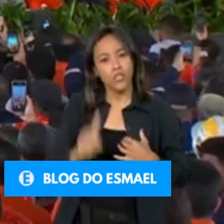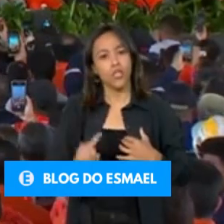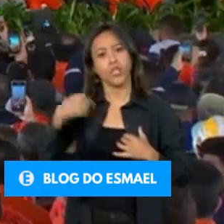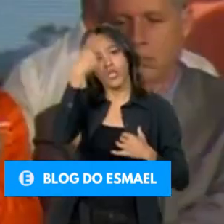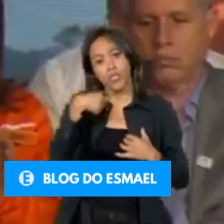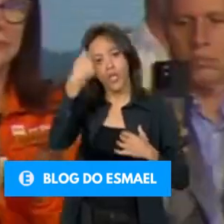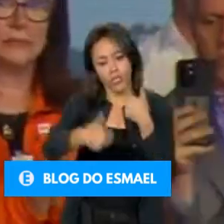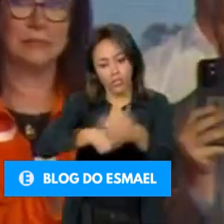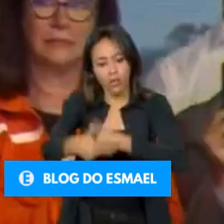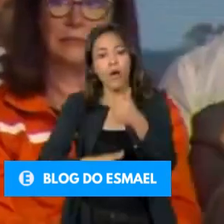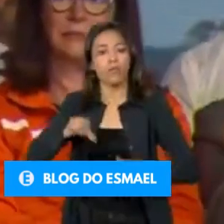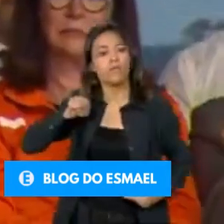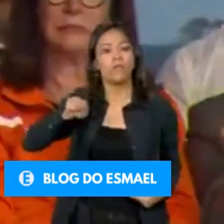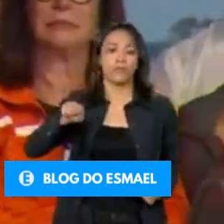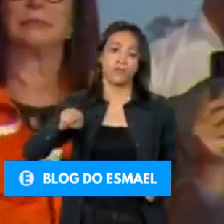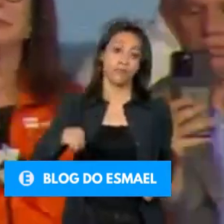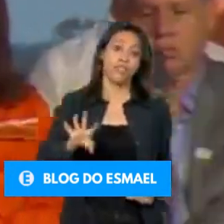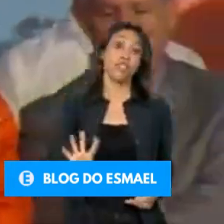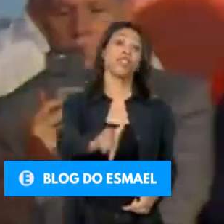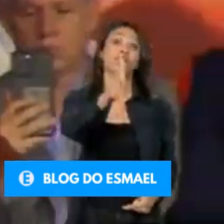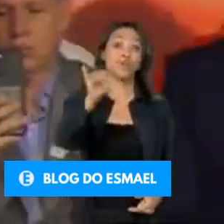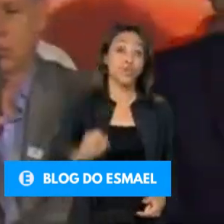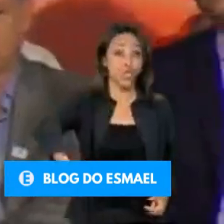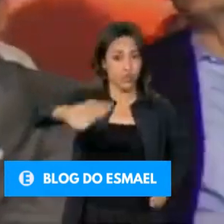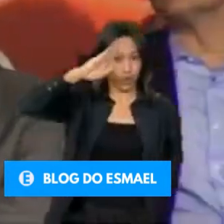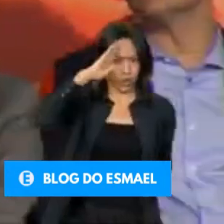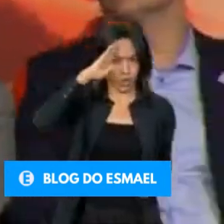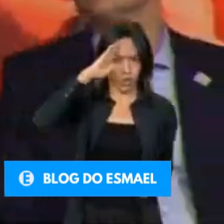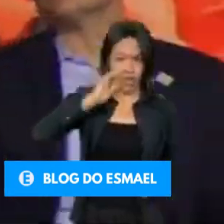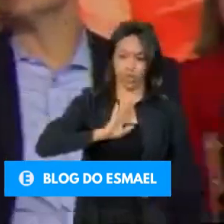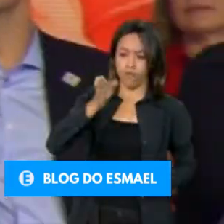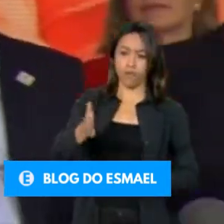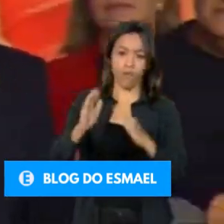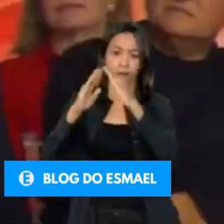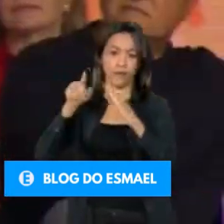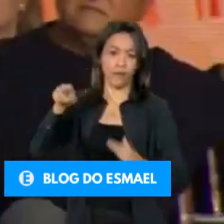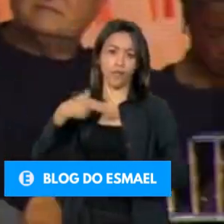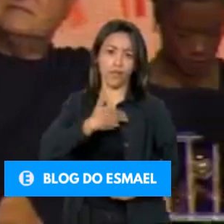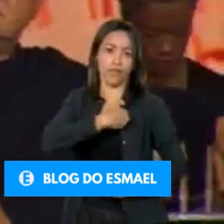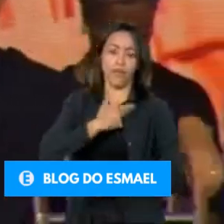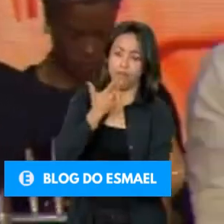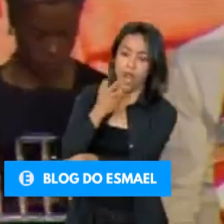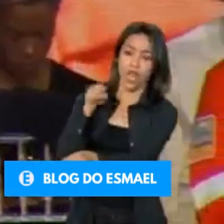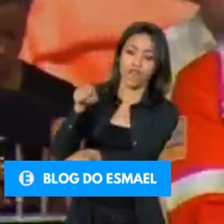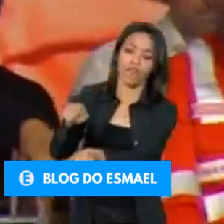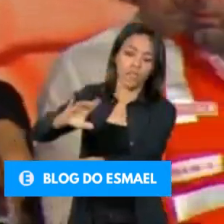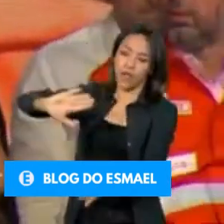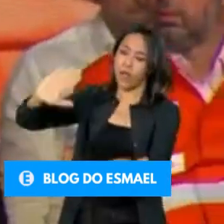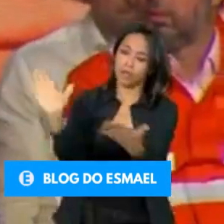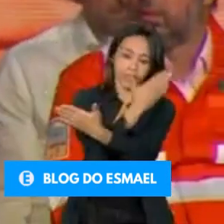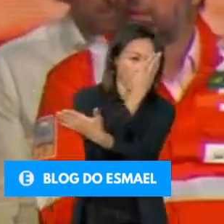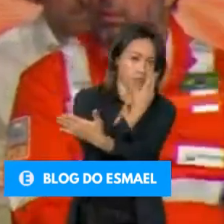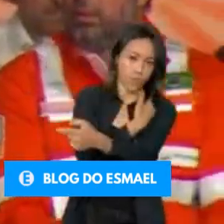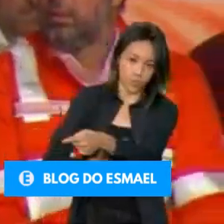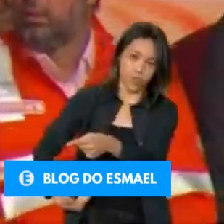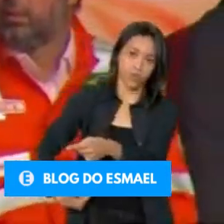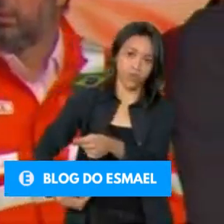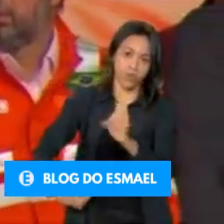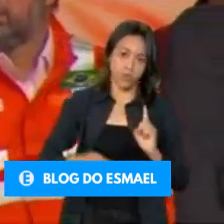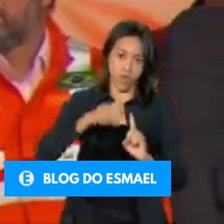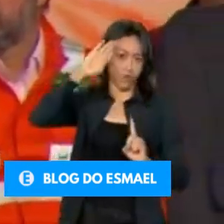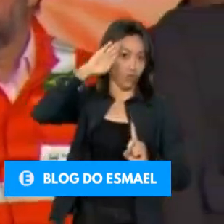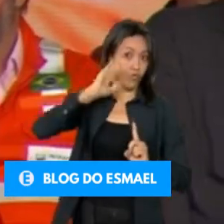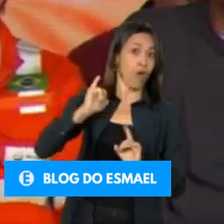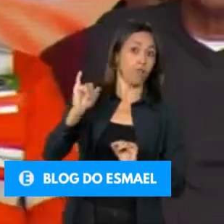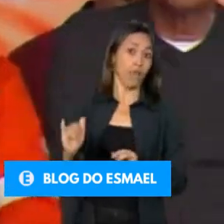no dia que os generais foram na casa do Getúlio comunicar para o Getúlio que ele estava deposto do governo. Aí o